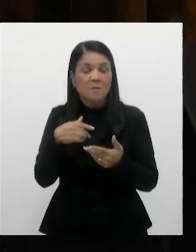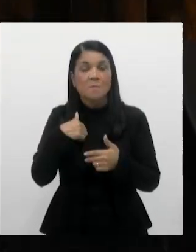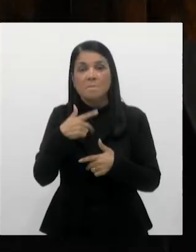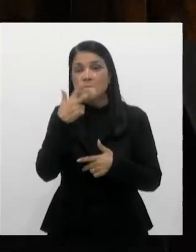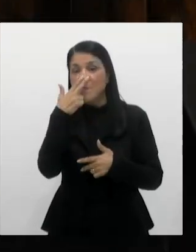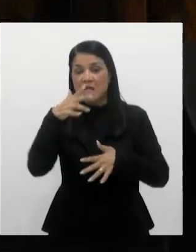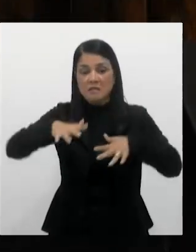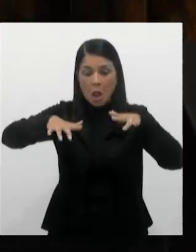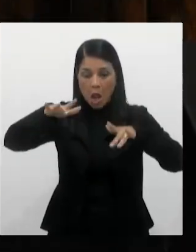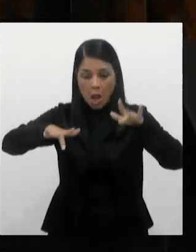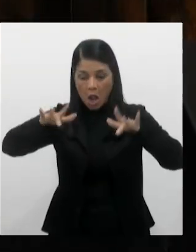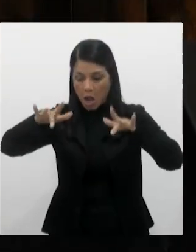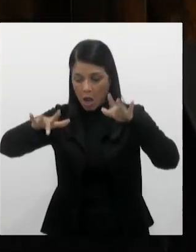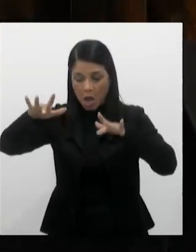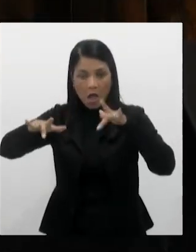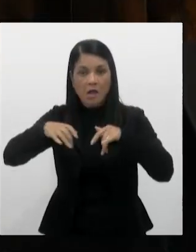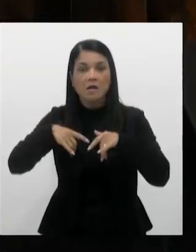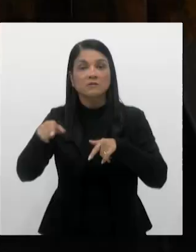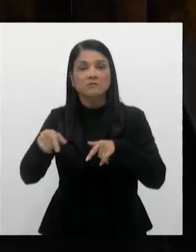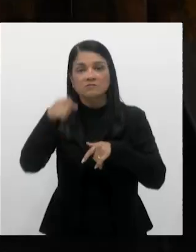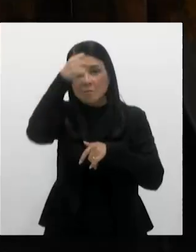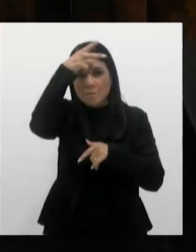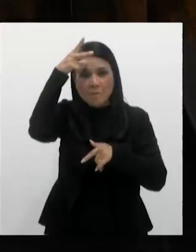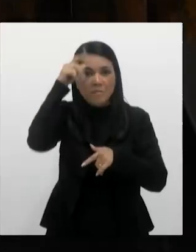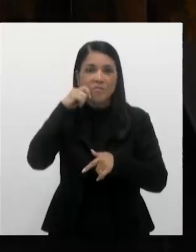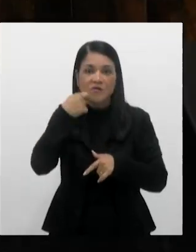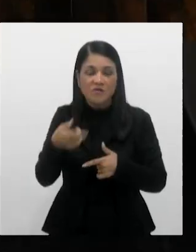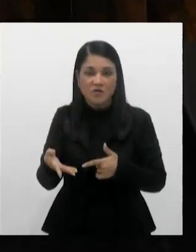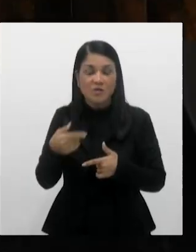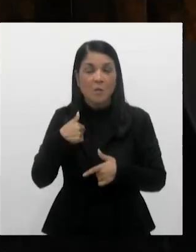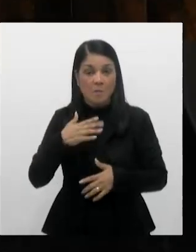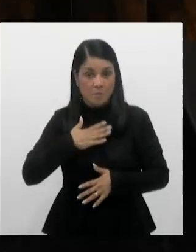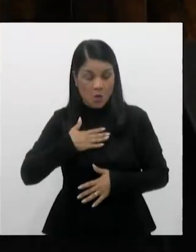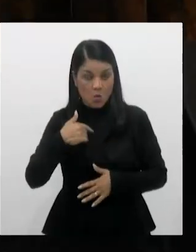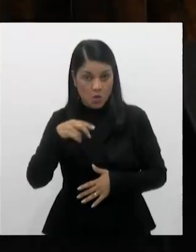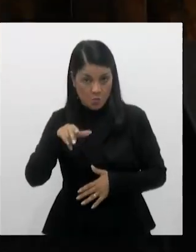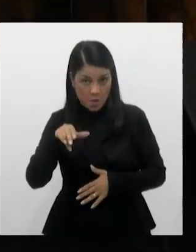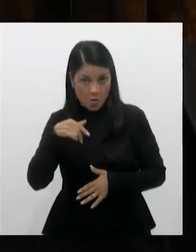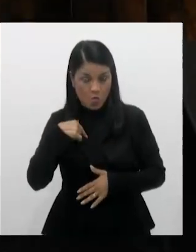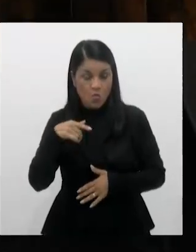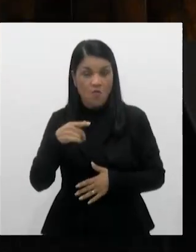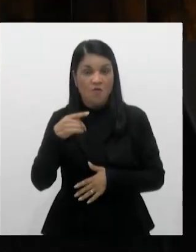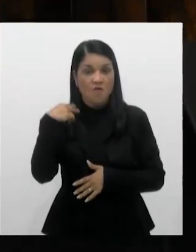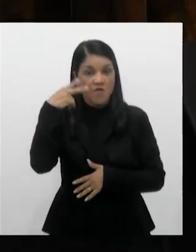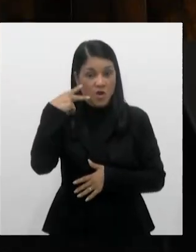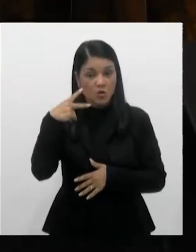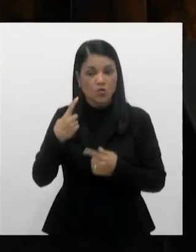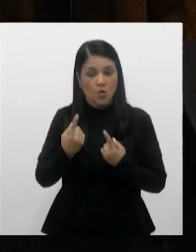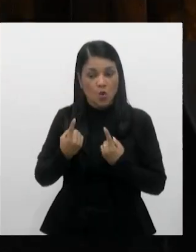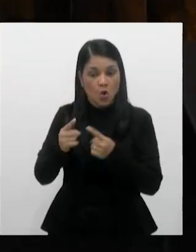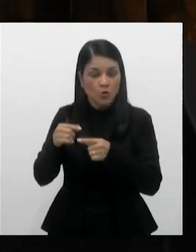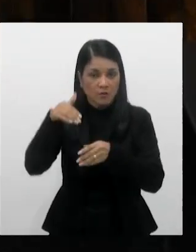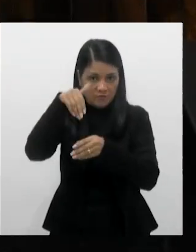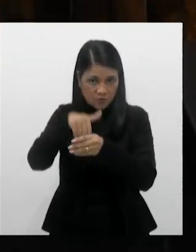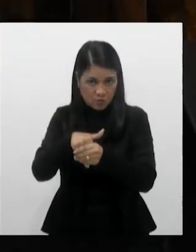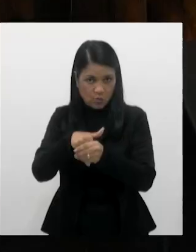na mão do prefeito Eduardo Paes. Graças a Deus, o meu irmão, que é vereador na capital, votou contra a esse escárnio, né? É um dos poucos